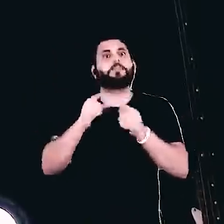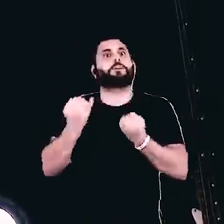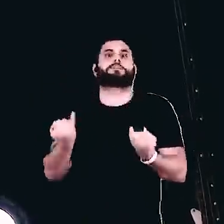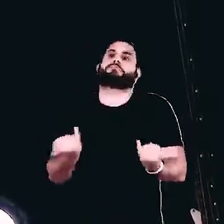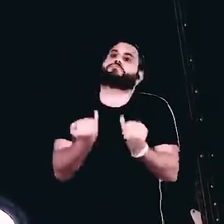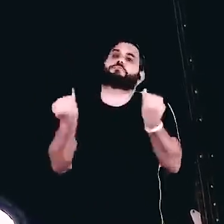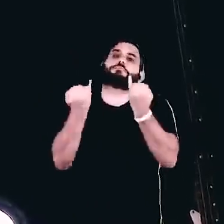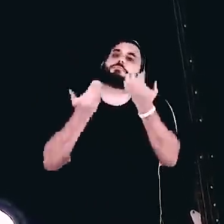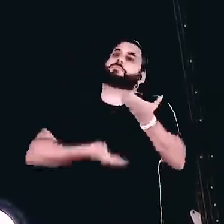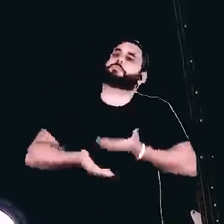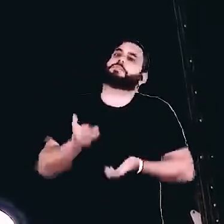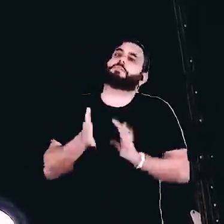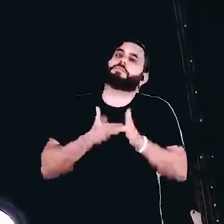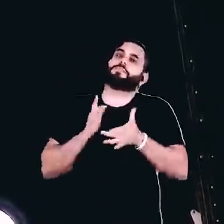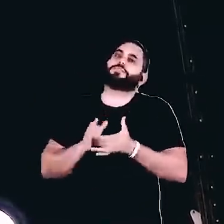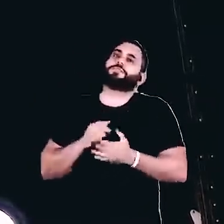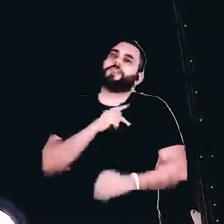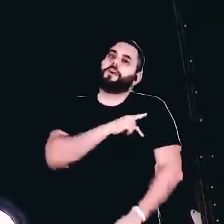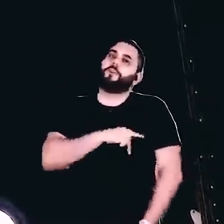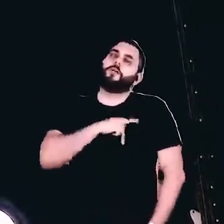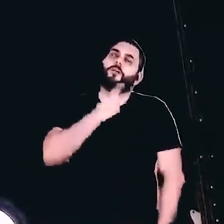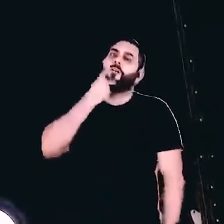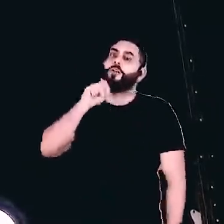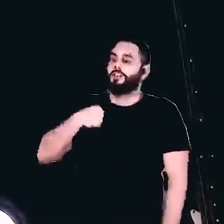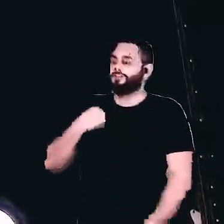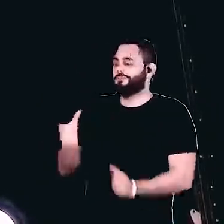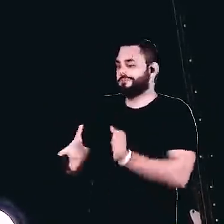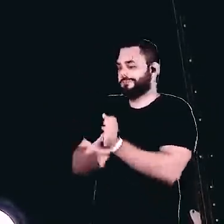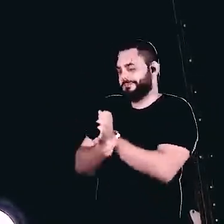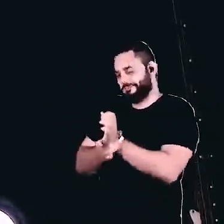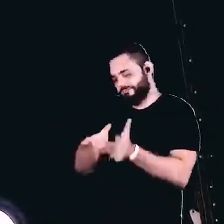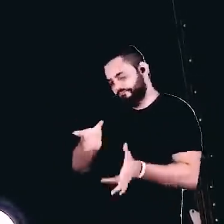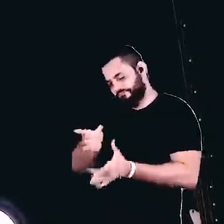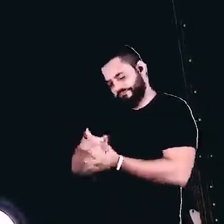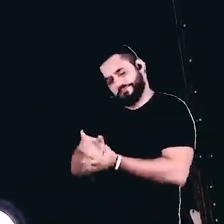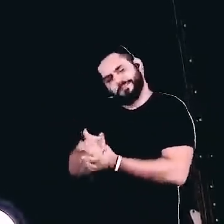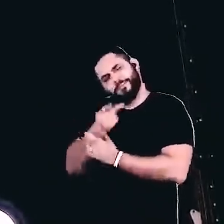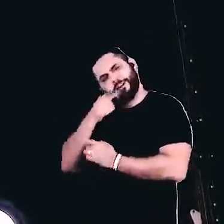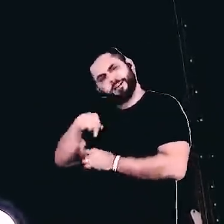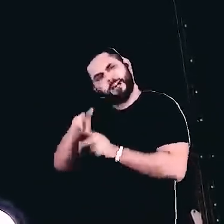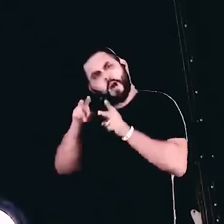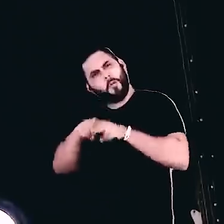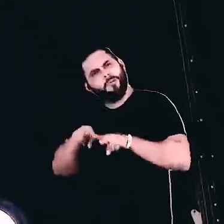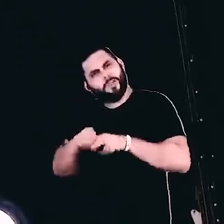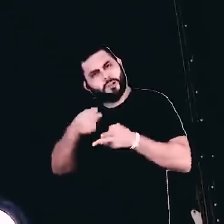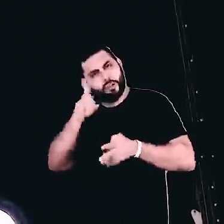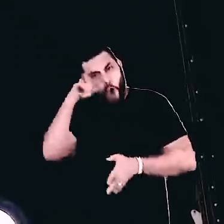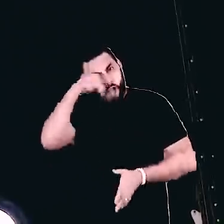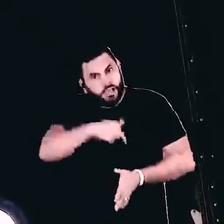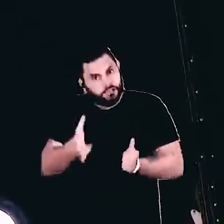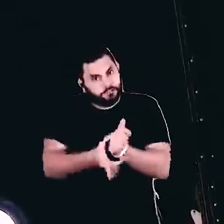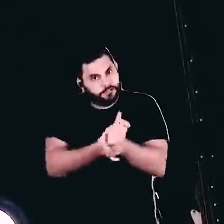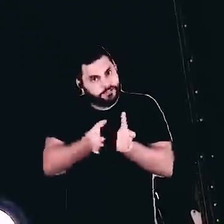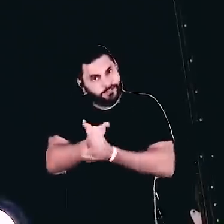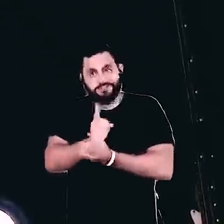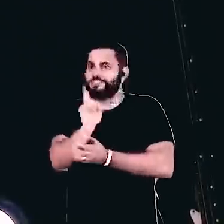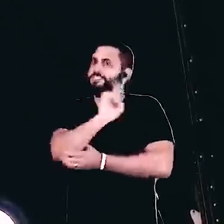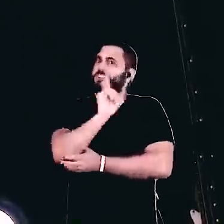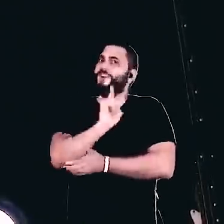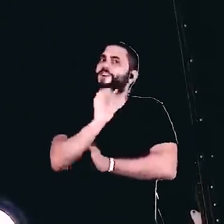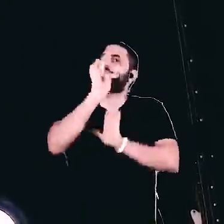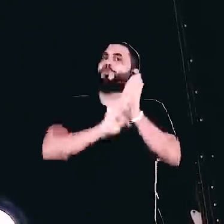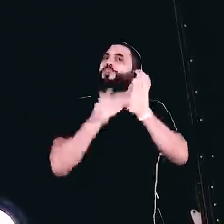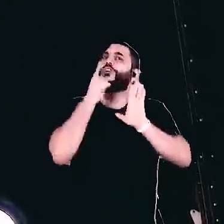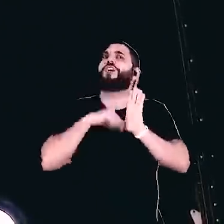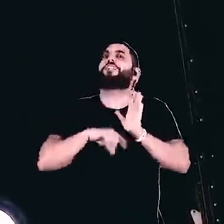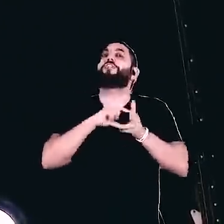Jesus. Paulo disse, eu sou um prisioneiro. Mas ele não nos ensinou sobre humildade somente nesse momento, não. O texto diz